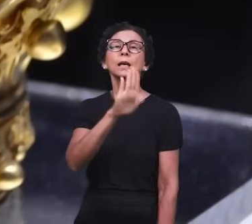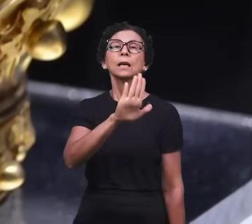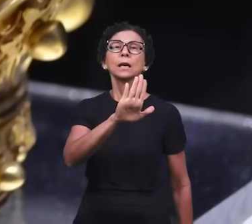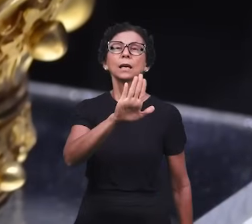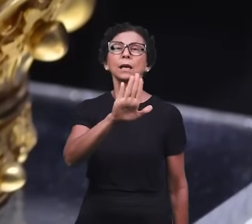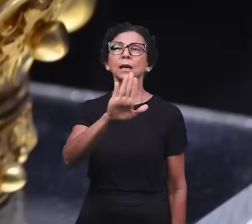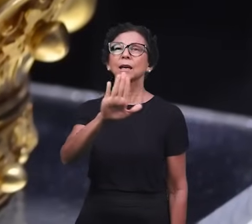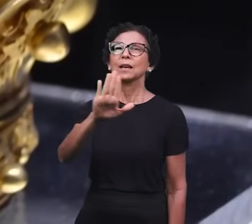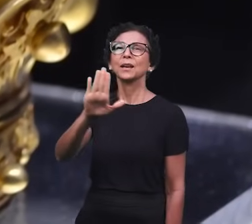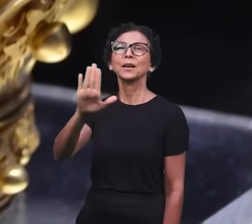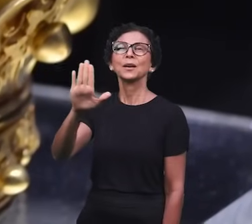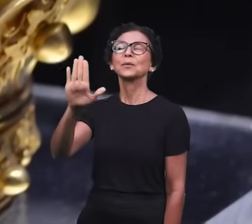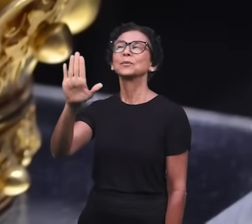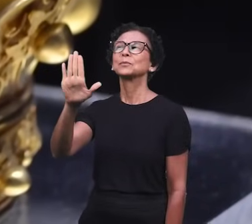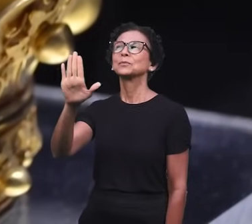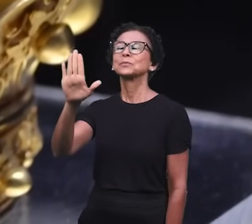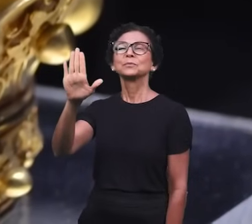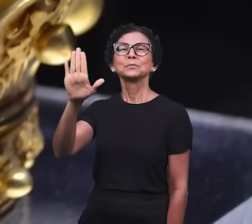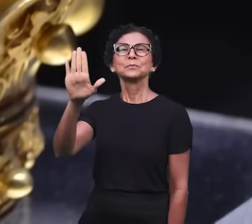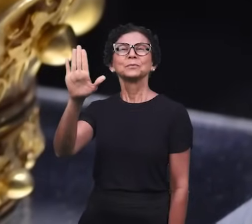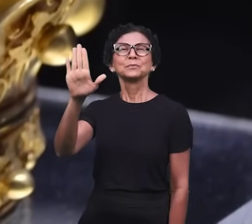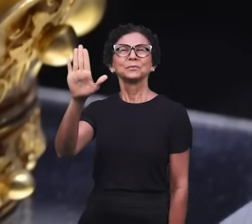que nos prometeu